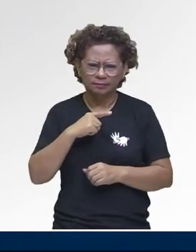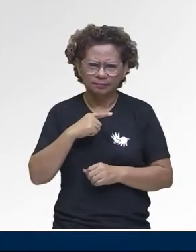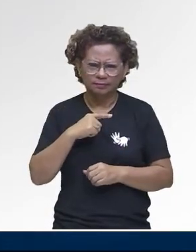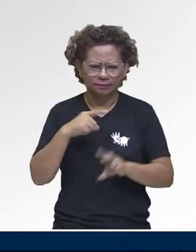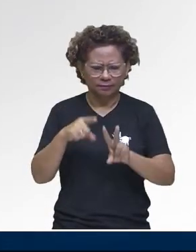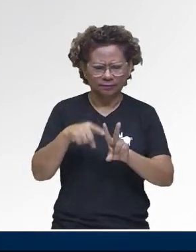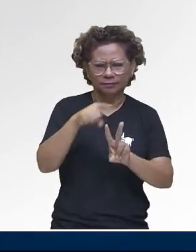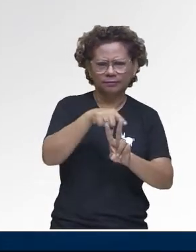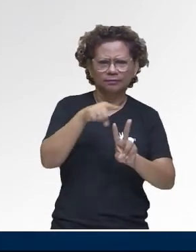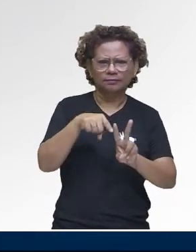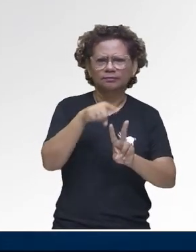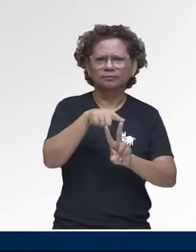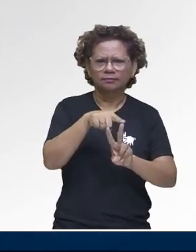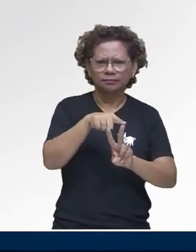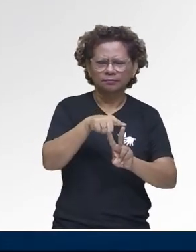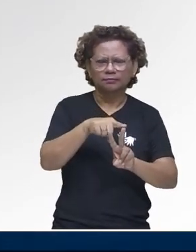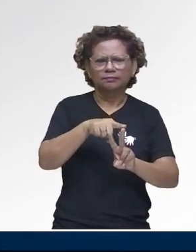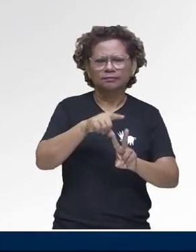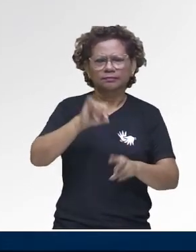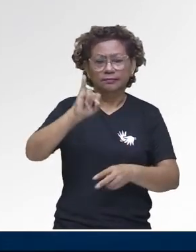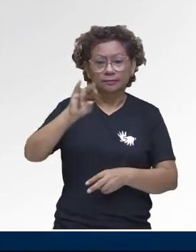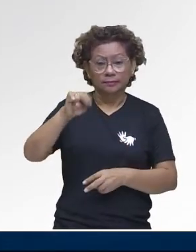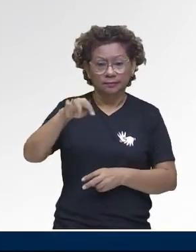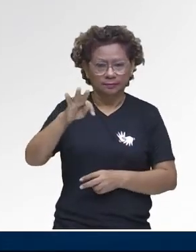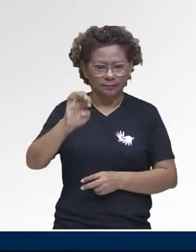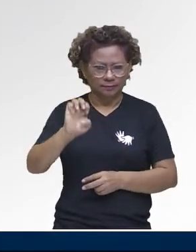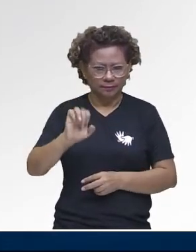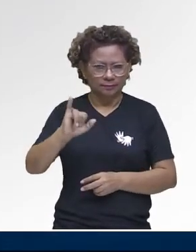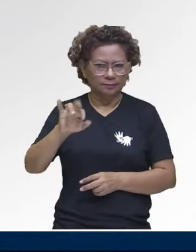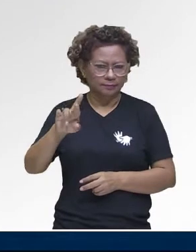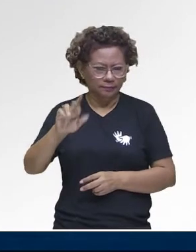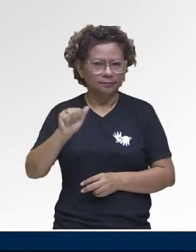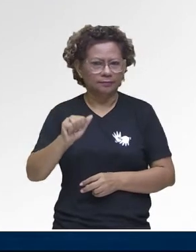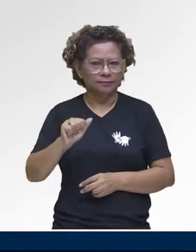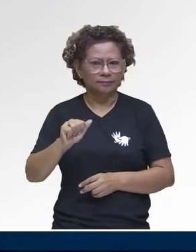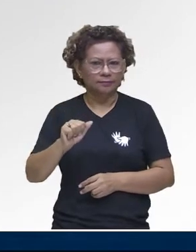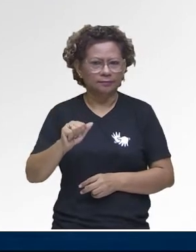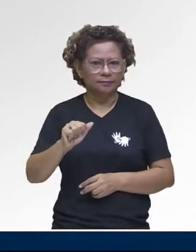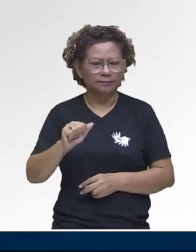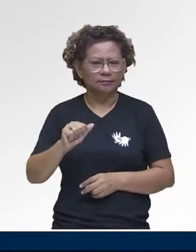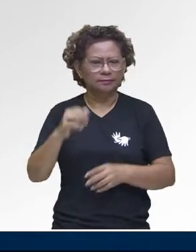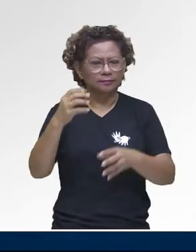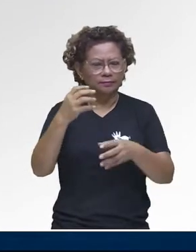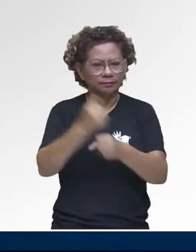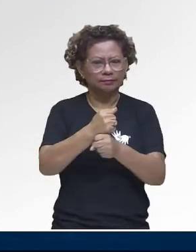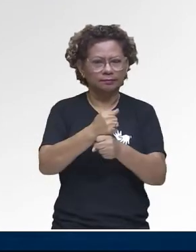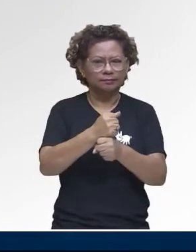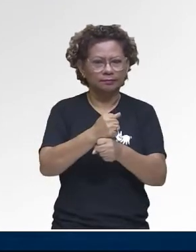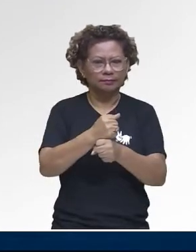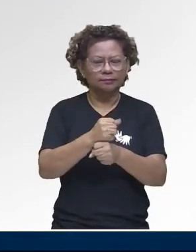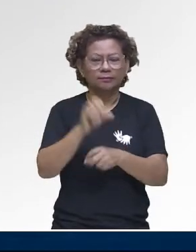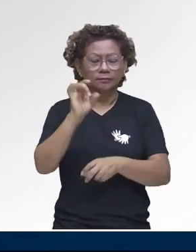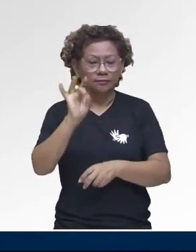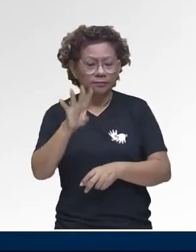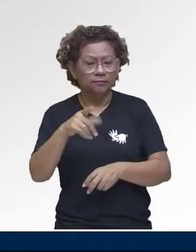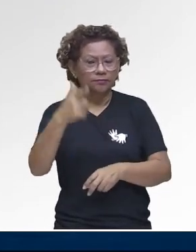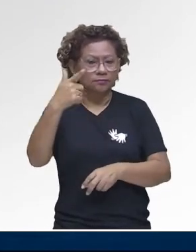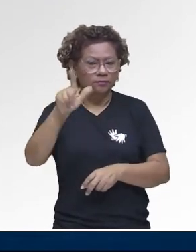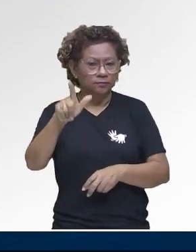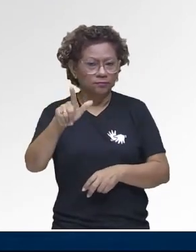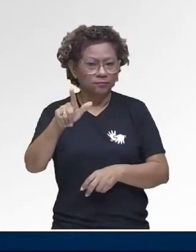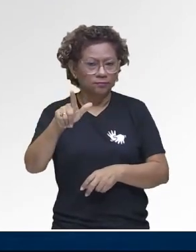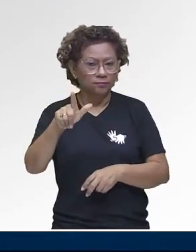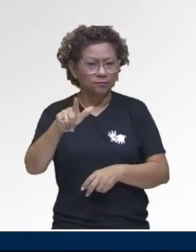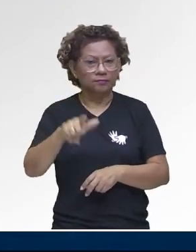nosso comando diz o seguinte, que essa parte inteira deve somar apenas com a outra parte inteira. Então, não